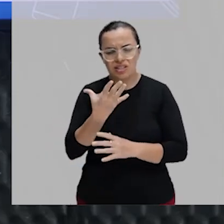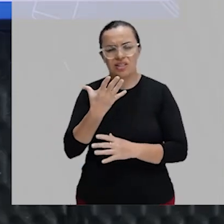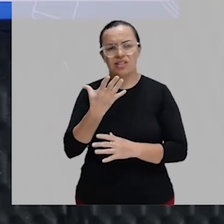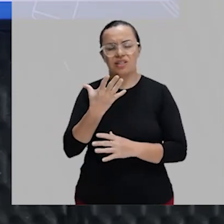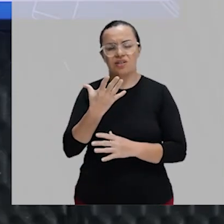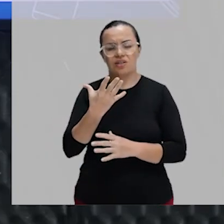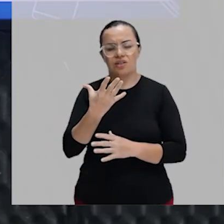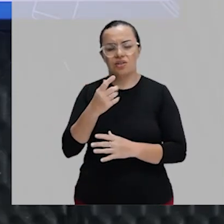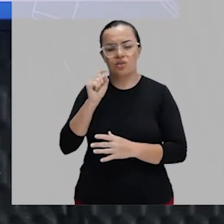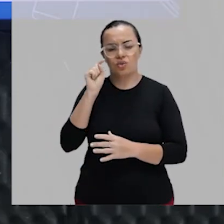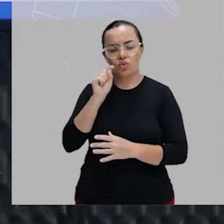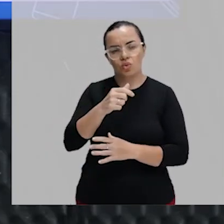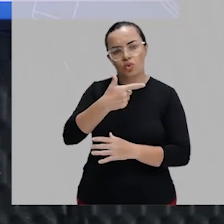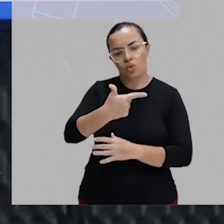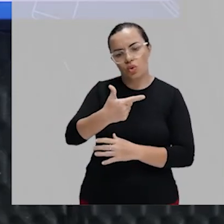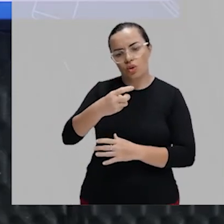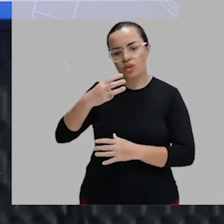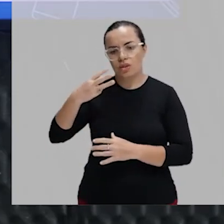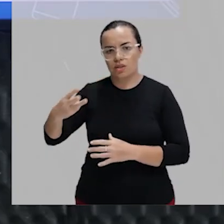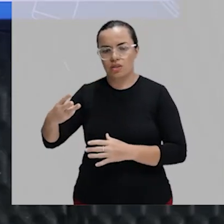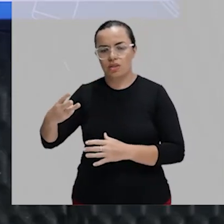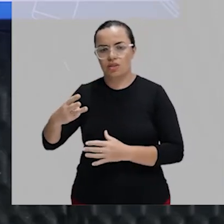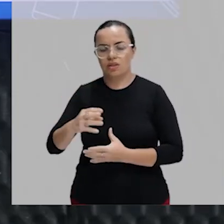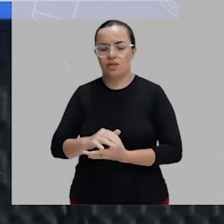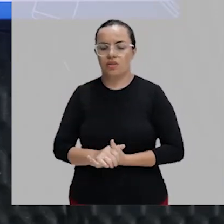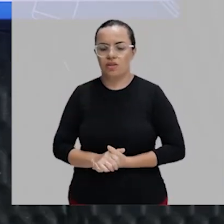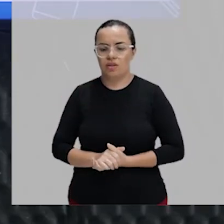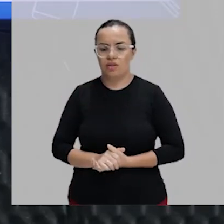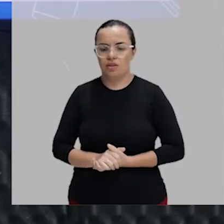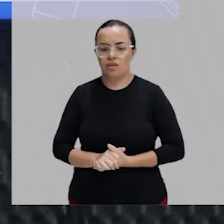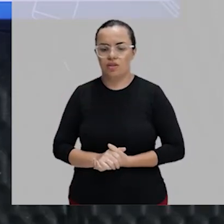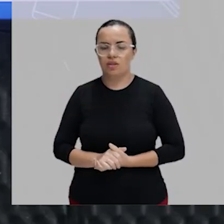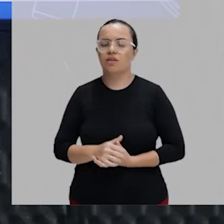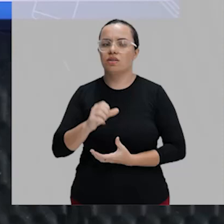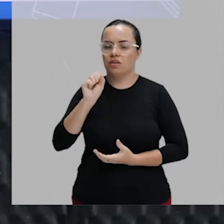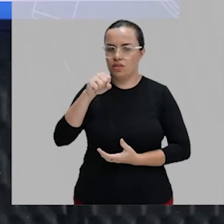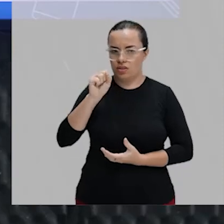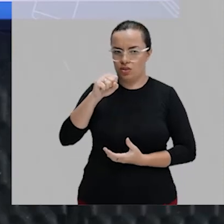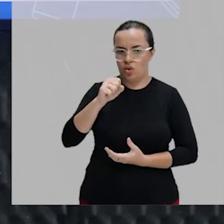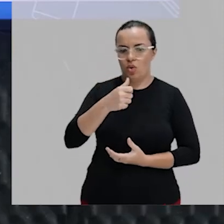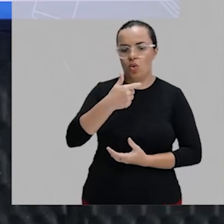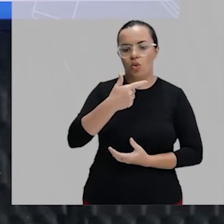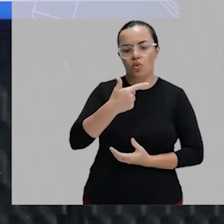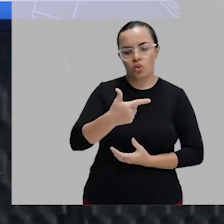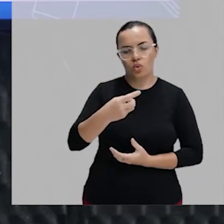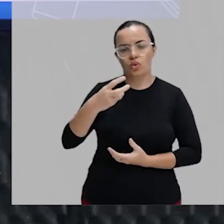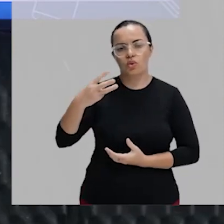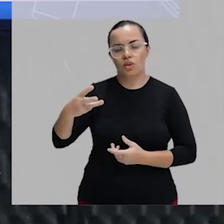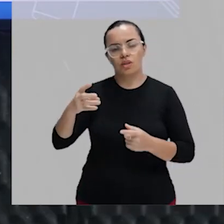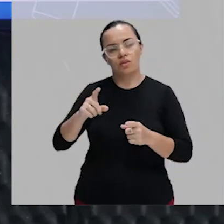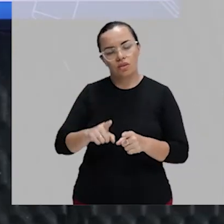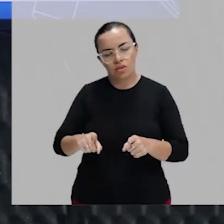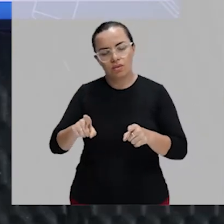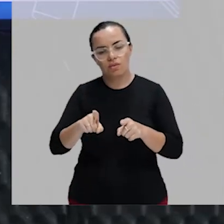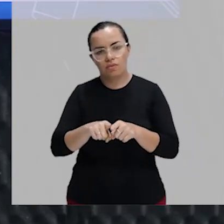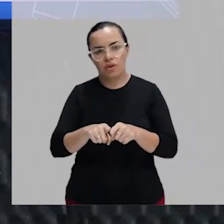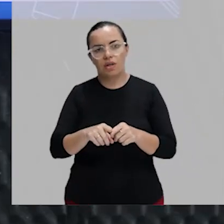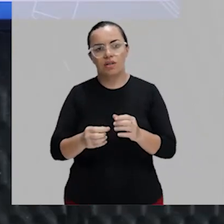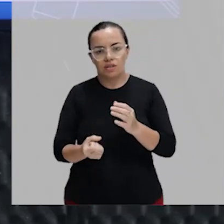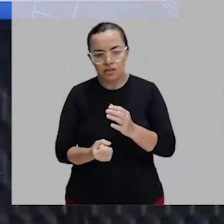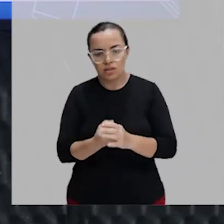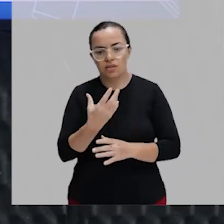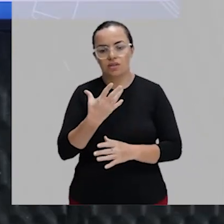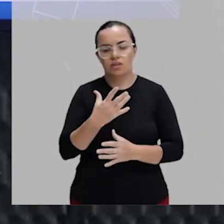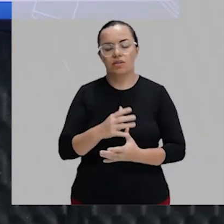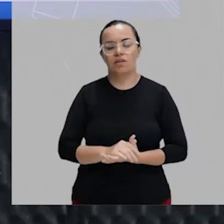final. Ok? Porque o substrato 2 e 3 ele vai ser sintetizado sim. Porque o gene C ele não está